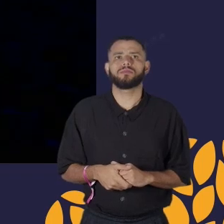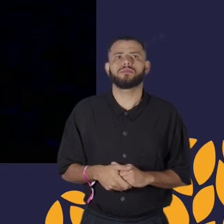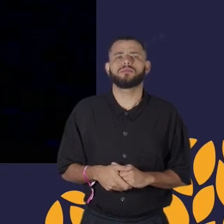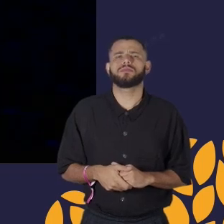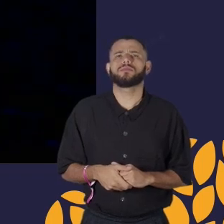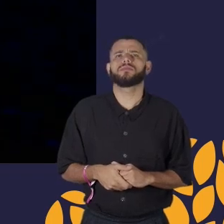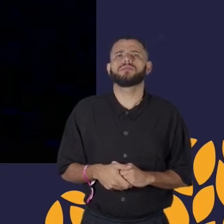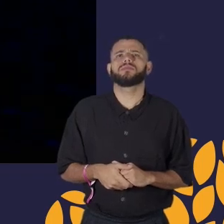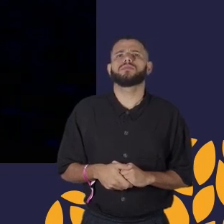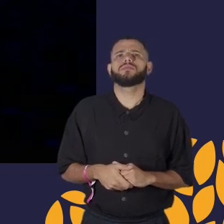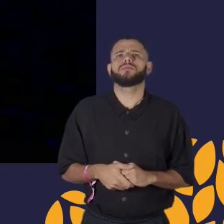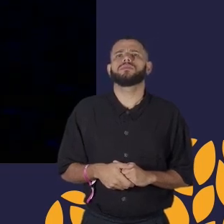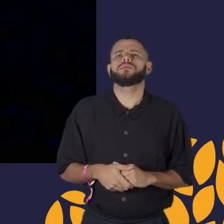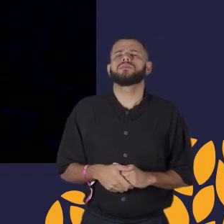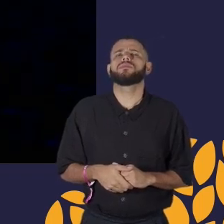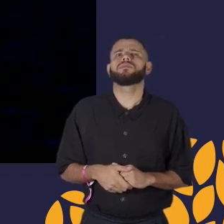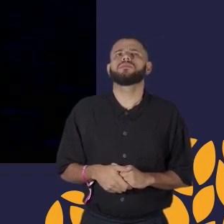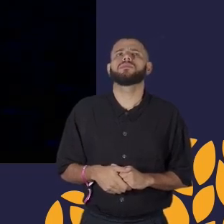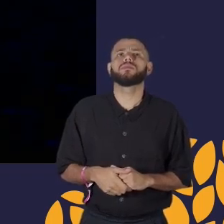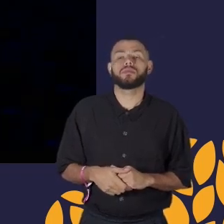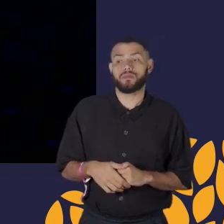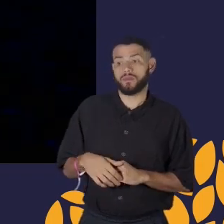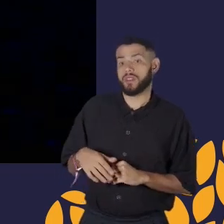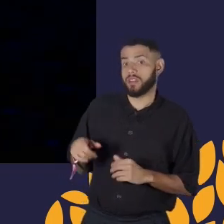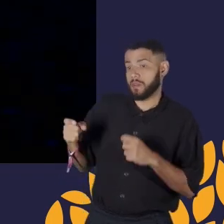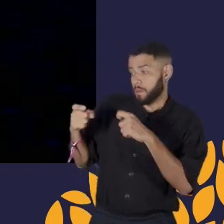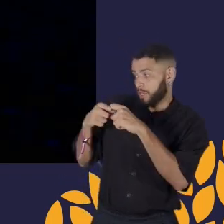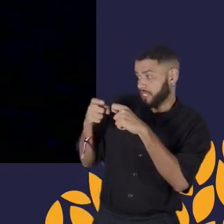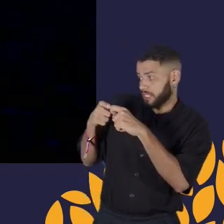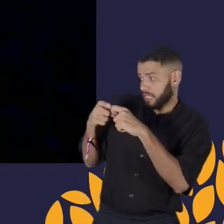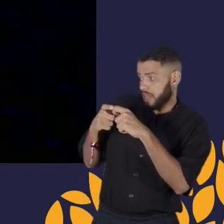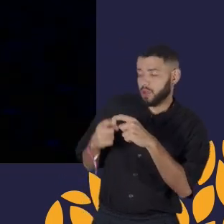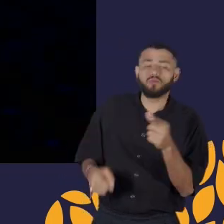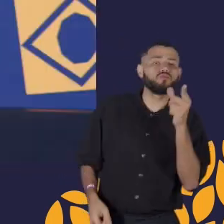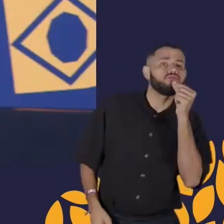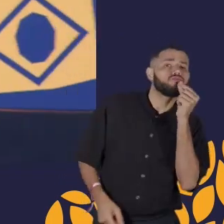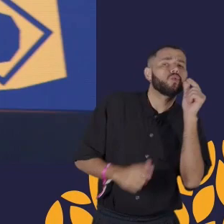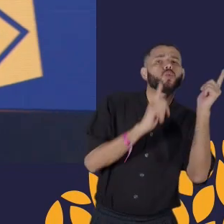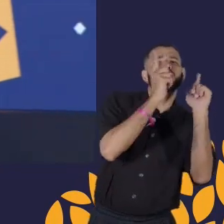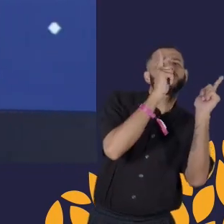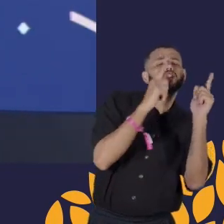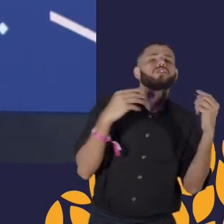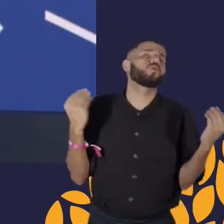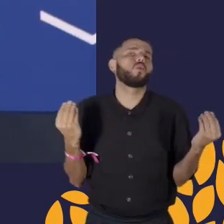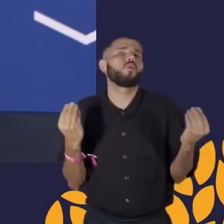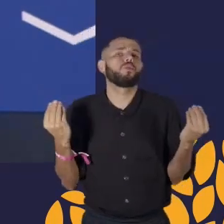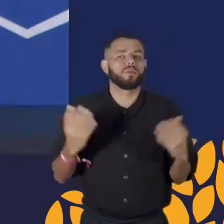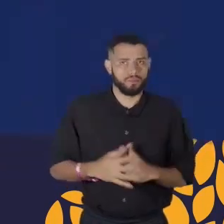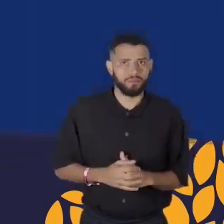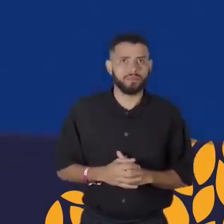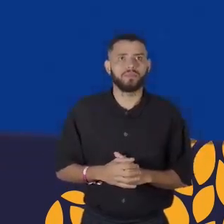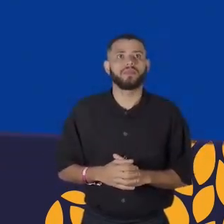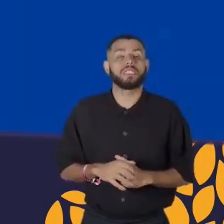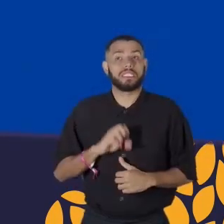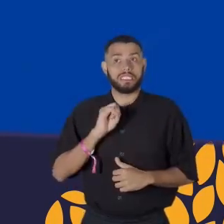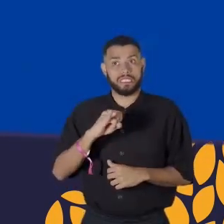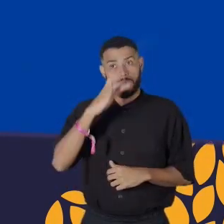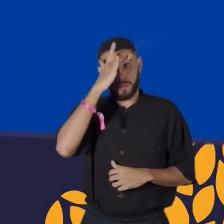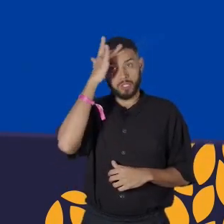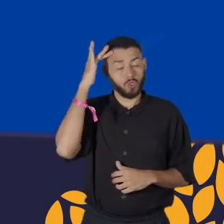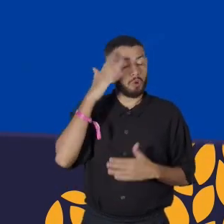Até onde vai esse ponto medicinal recreativo? Então, em geral, né, se faz bem para aquela